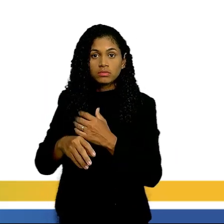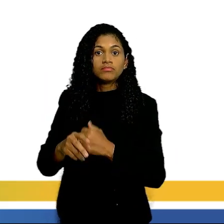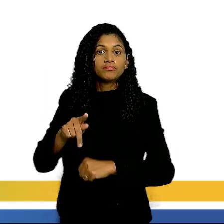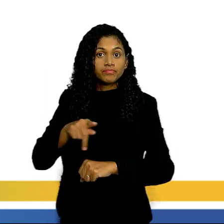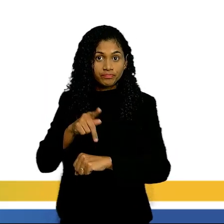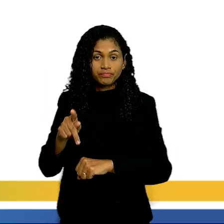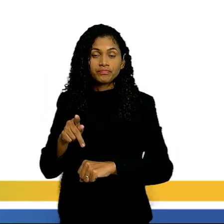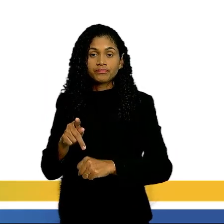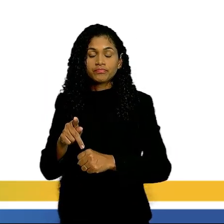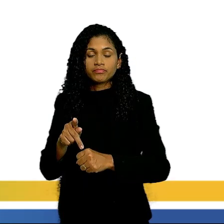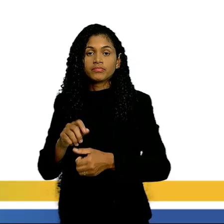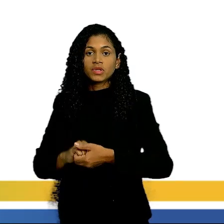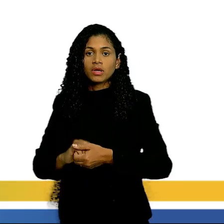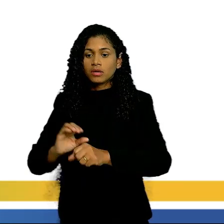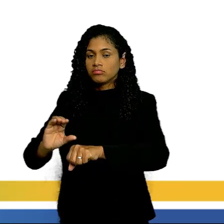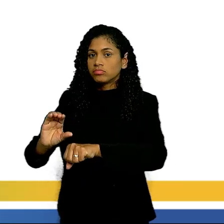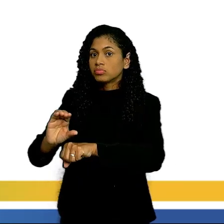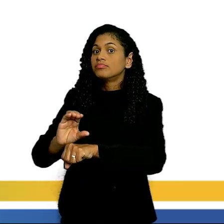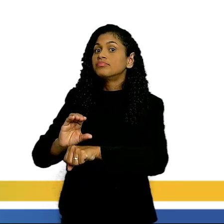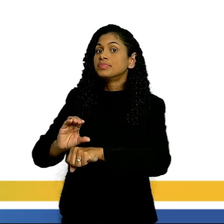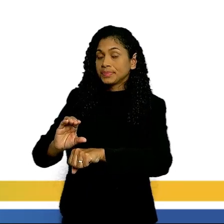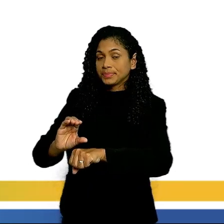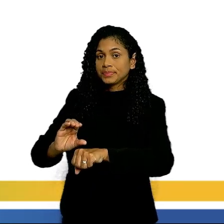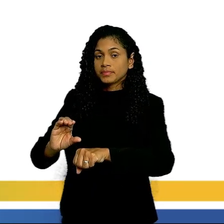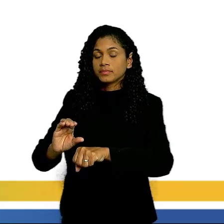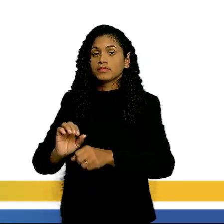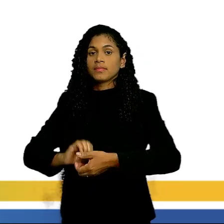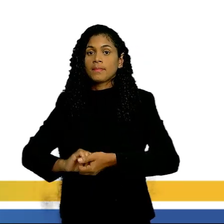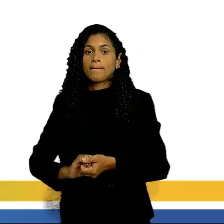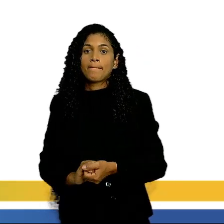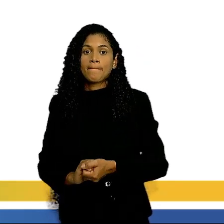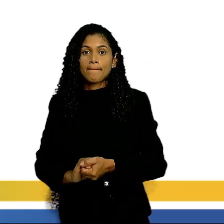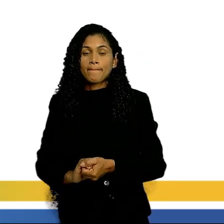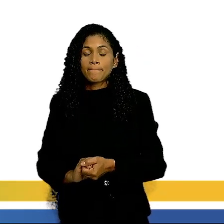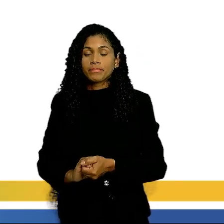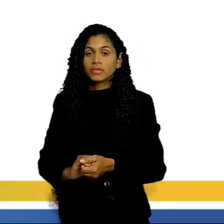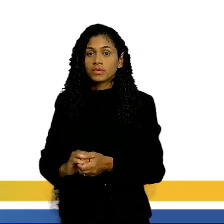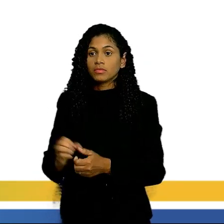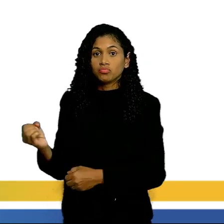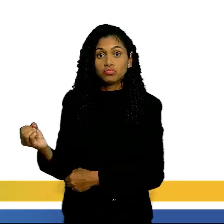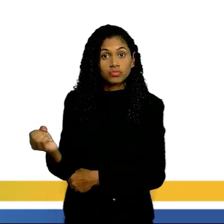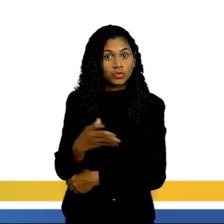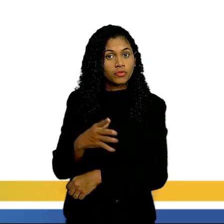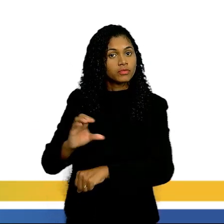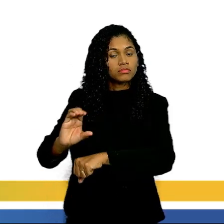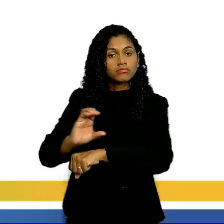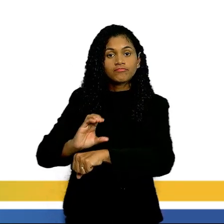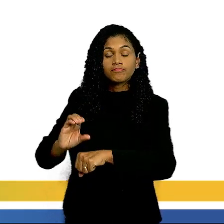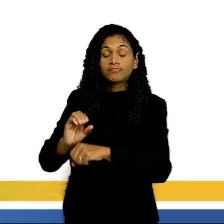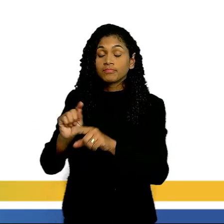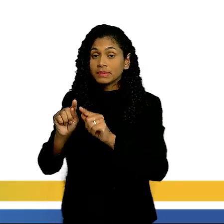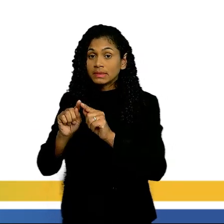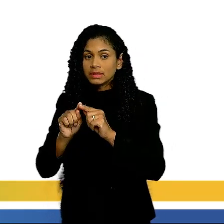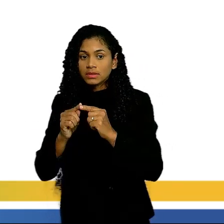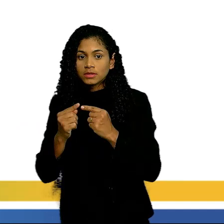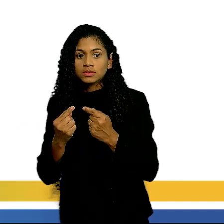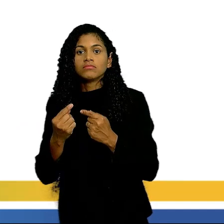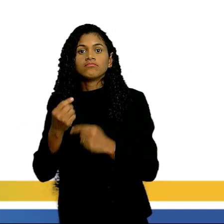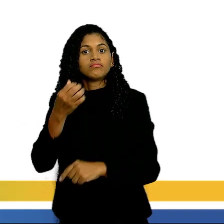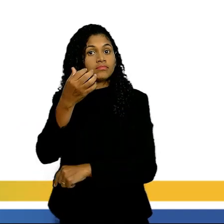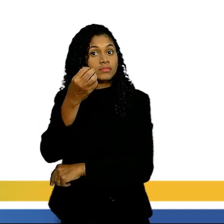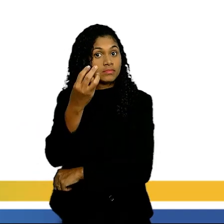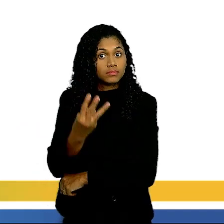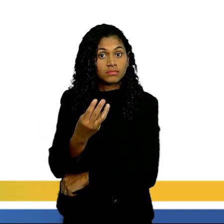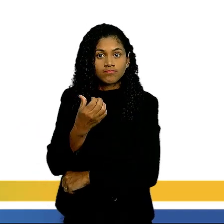fase constitucional, que vai ser quando Getúlio vai lançar a nova Constituição. Mas, em 36, quando ele fica com um semblante mais